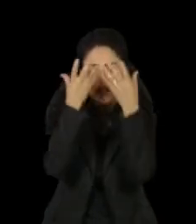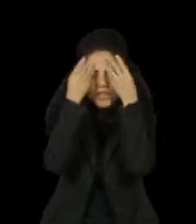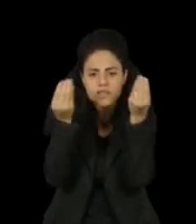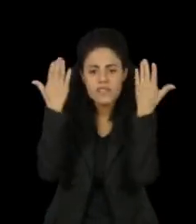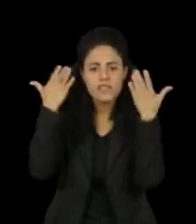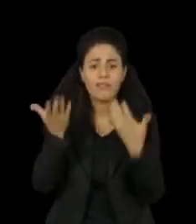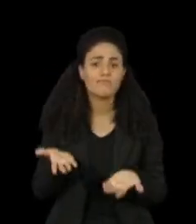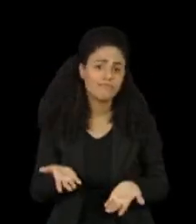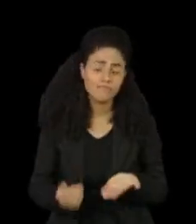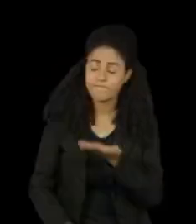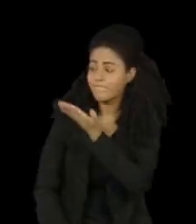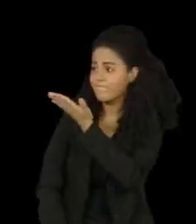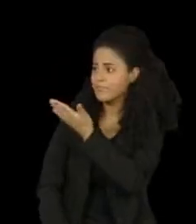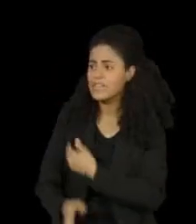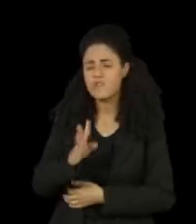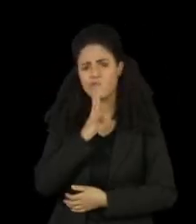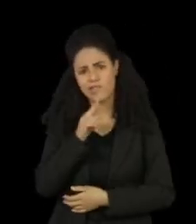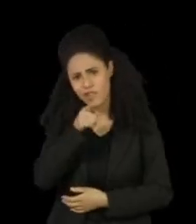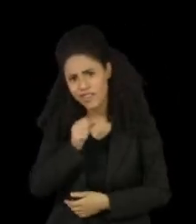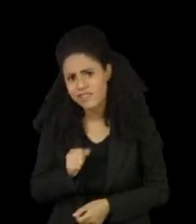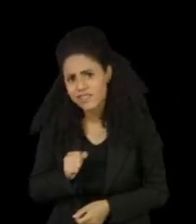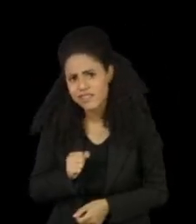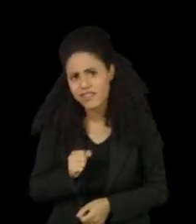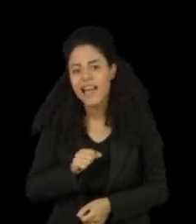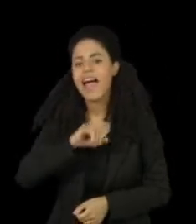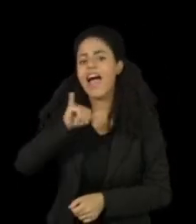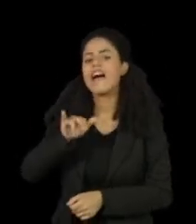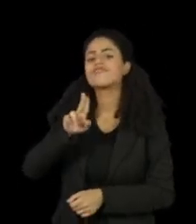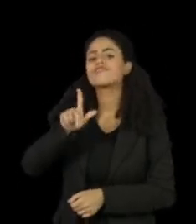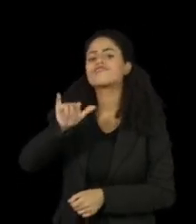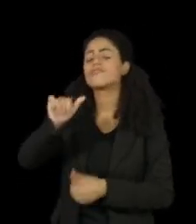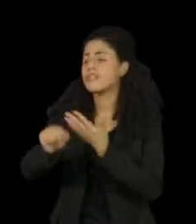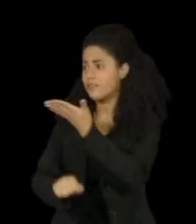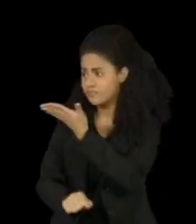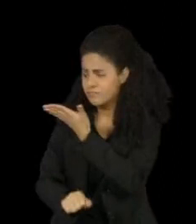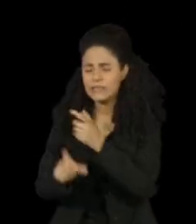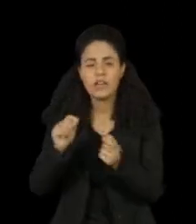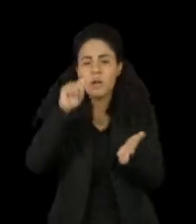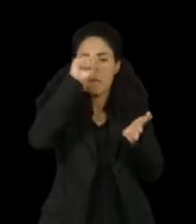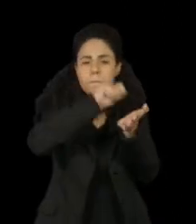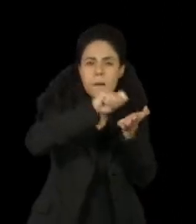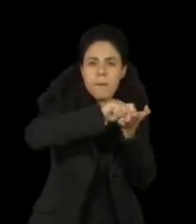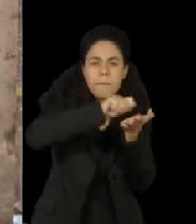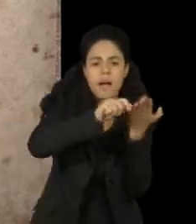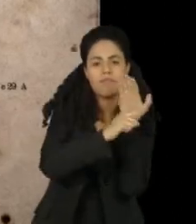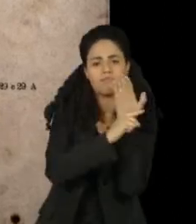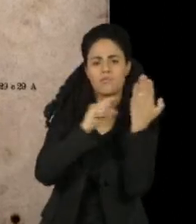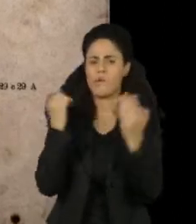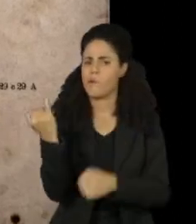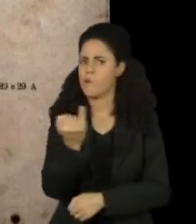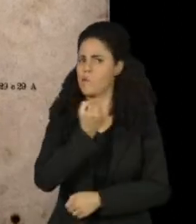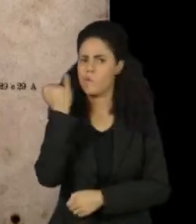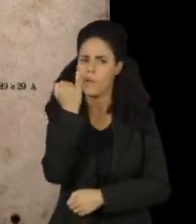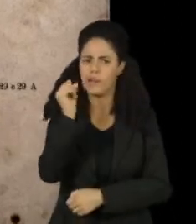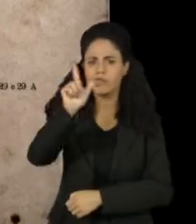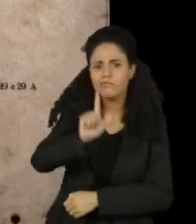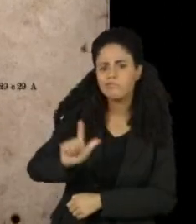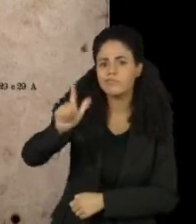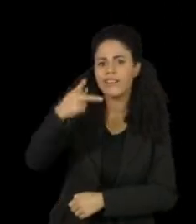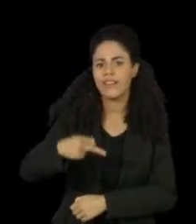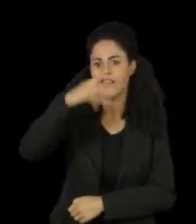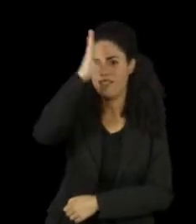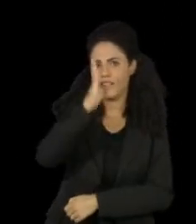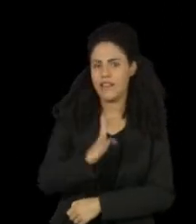Você provavelmente não a conhece, mas esta é Júlia Lopes de Almeida, uma das escritoras mais importantes da literatura